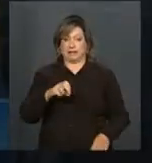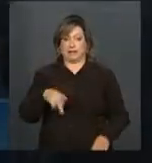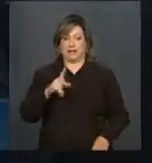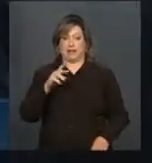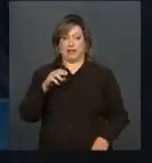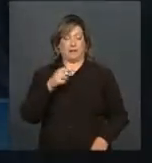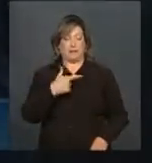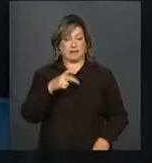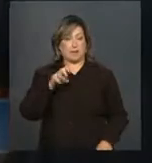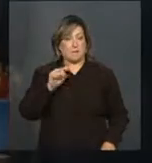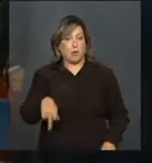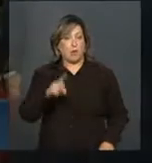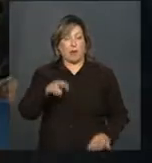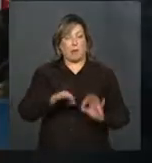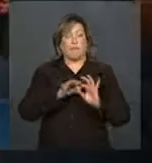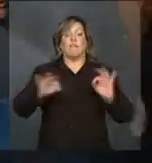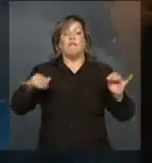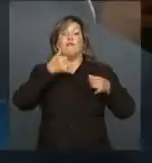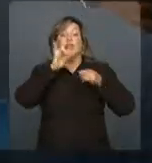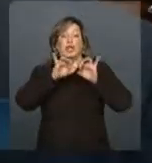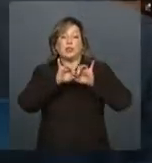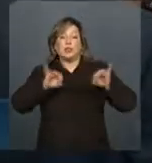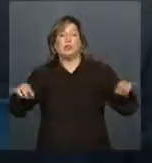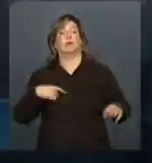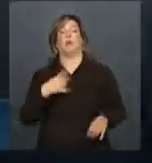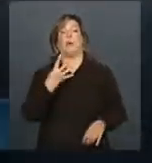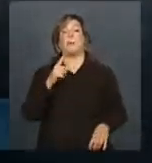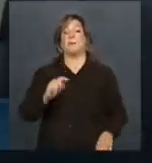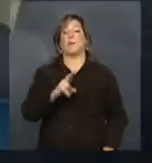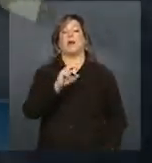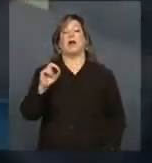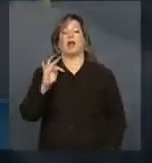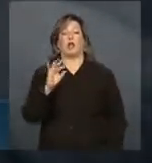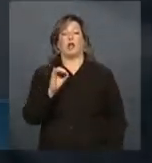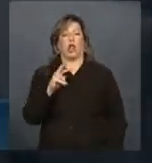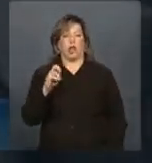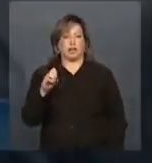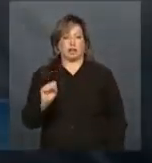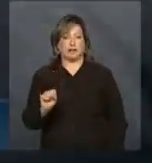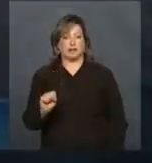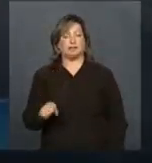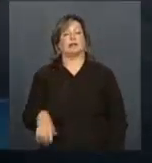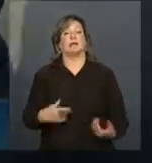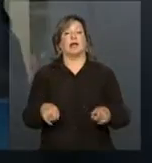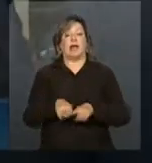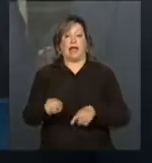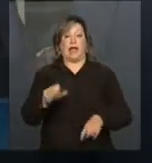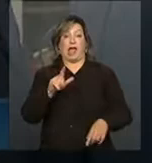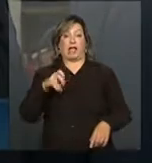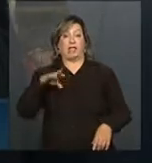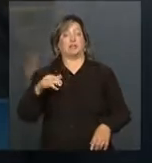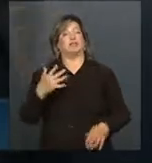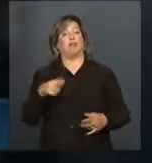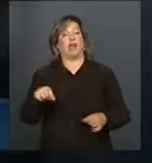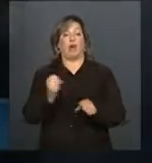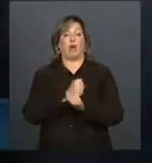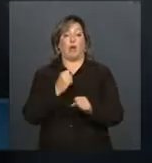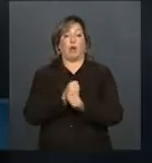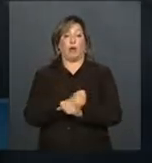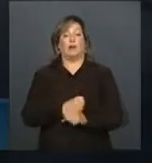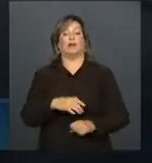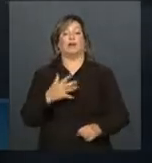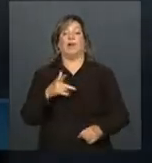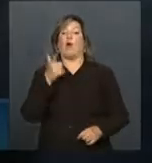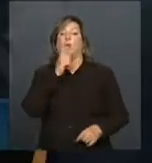fios e 4500 Torres de acordo com a agência a obra deve gerar 15.000